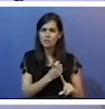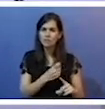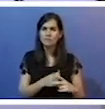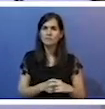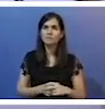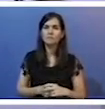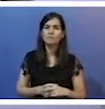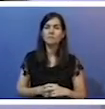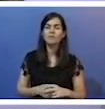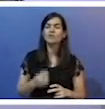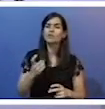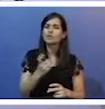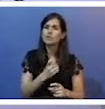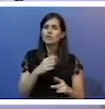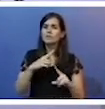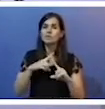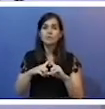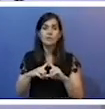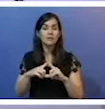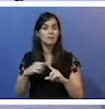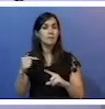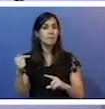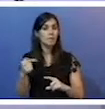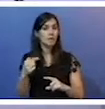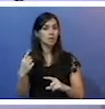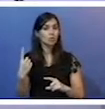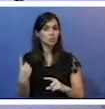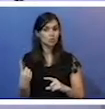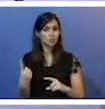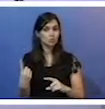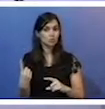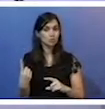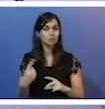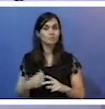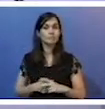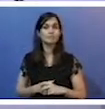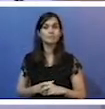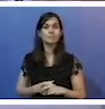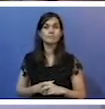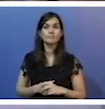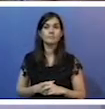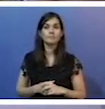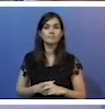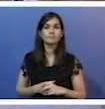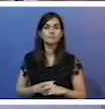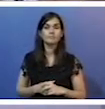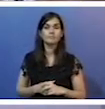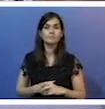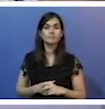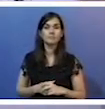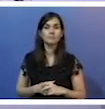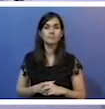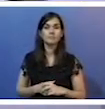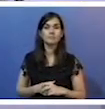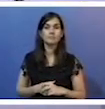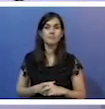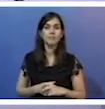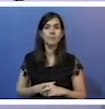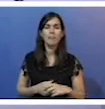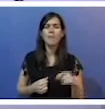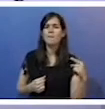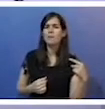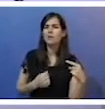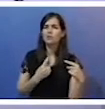x vezes menos um vai ser menos 1x e agora vou pegar o - 1 -